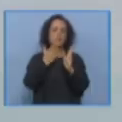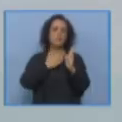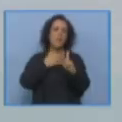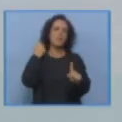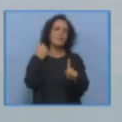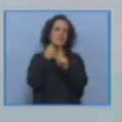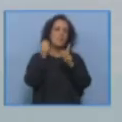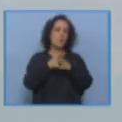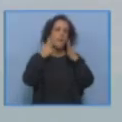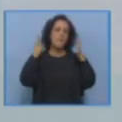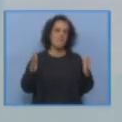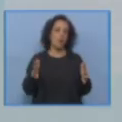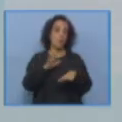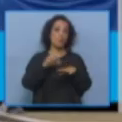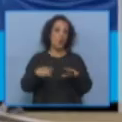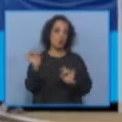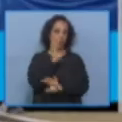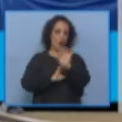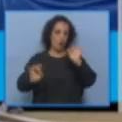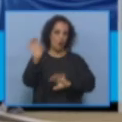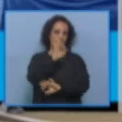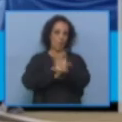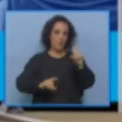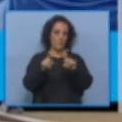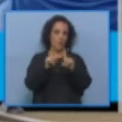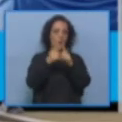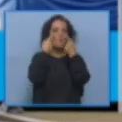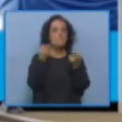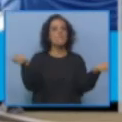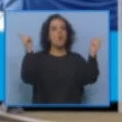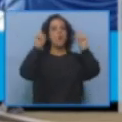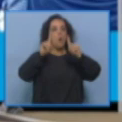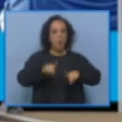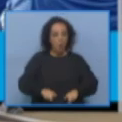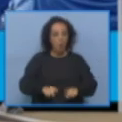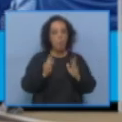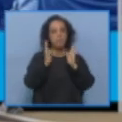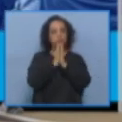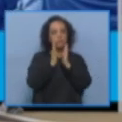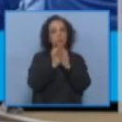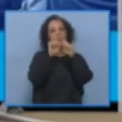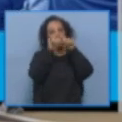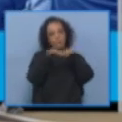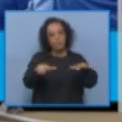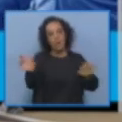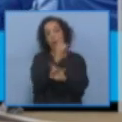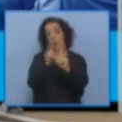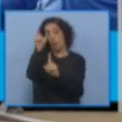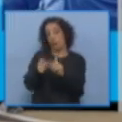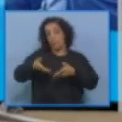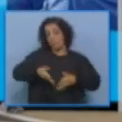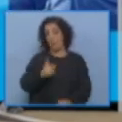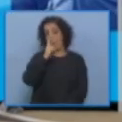facto, a questão europeia, ou seja, a re-evangelização da Europa. Ele era alemão e, portanto,